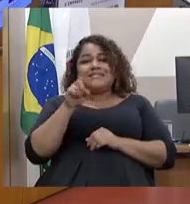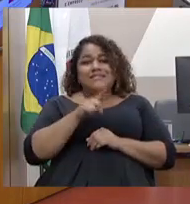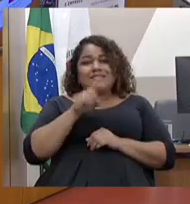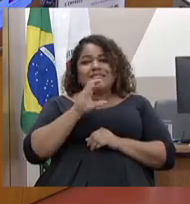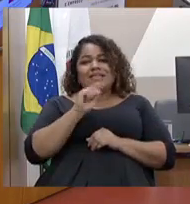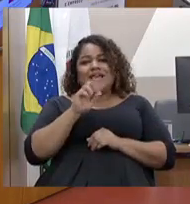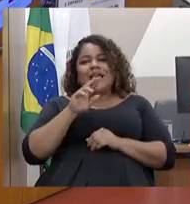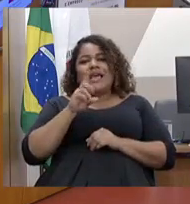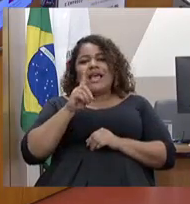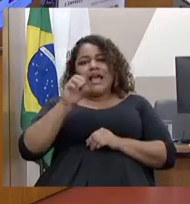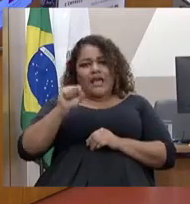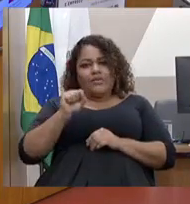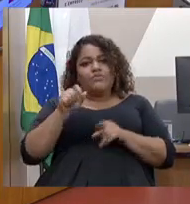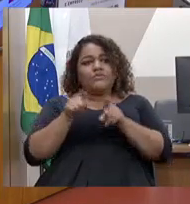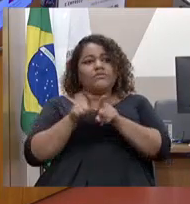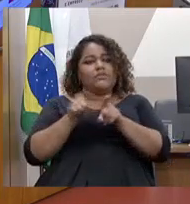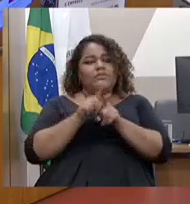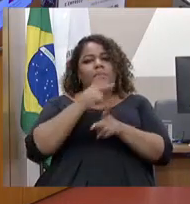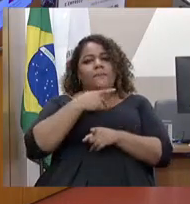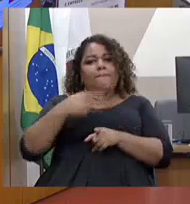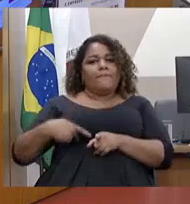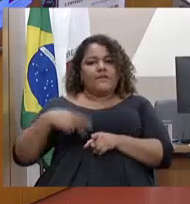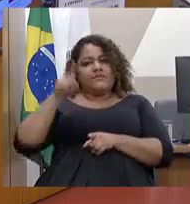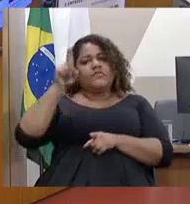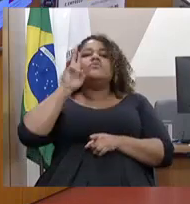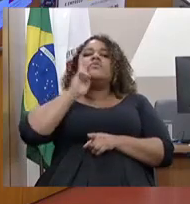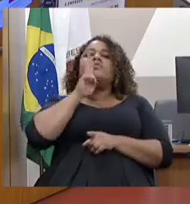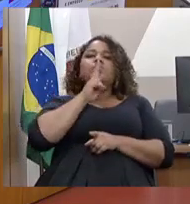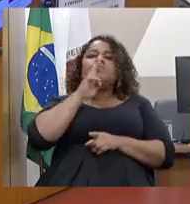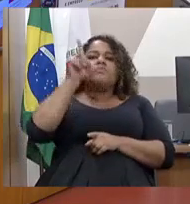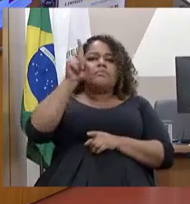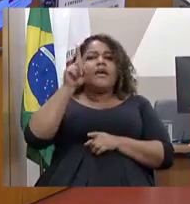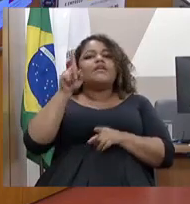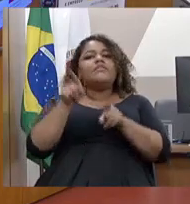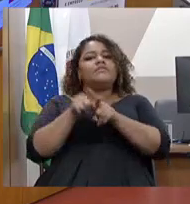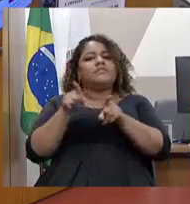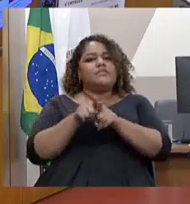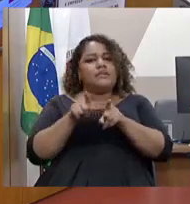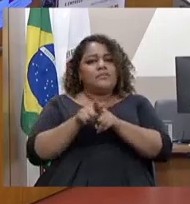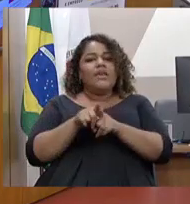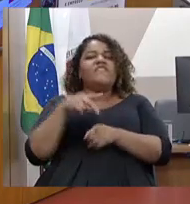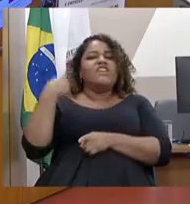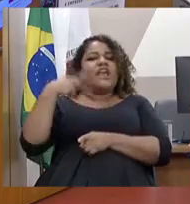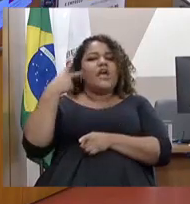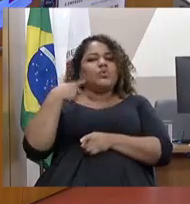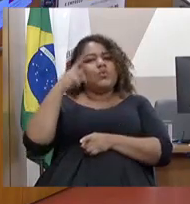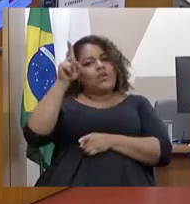marceneiros de Ubá que também é Vereador Né pelo partido dos trabalhadores lá em Ubá gente